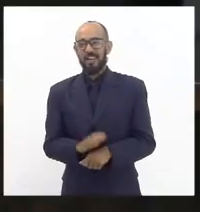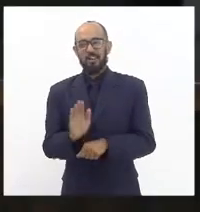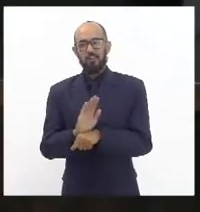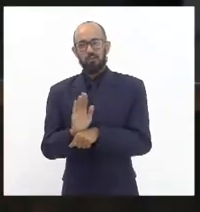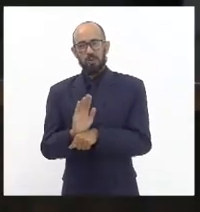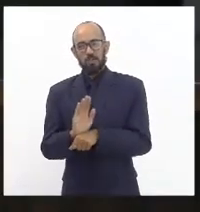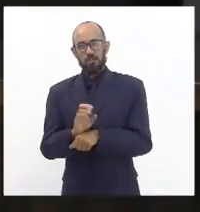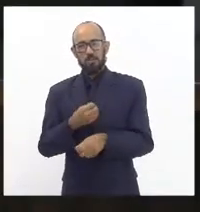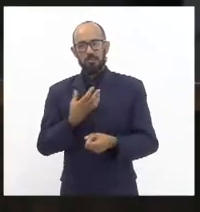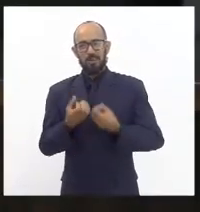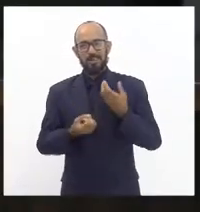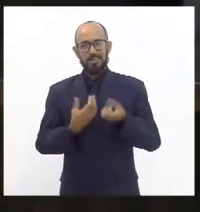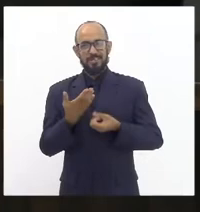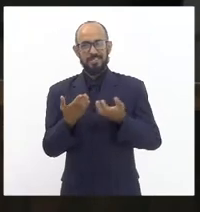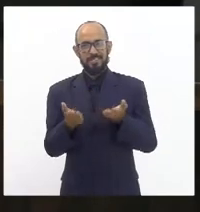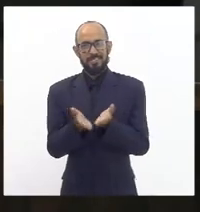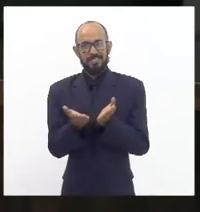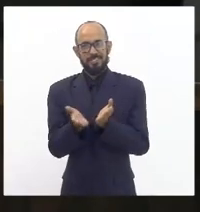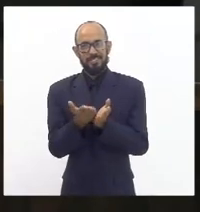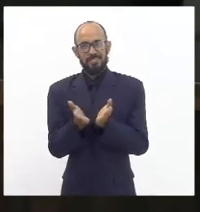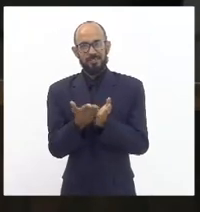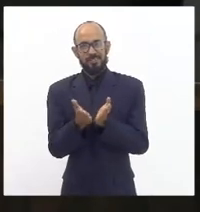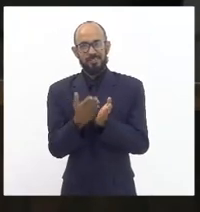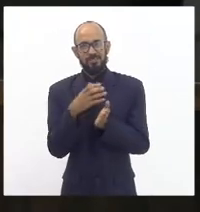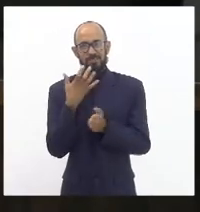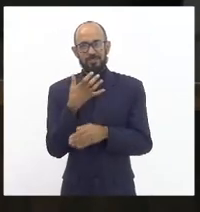poesia livros músicas